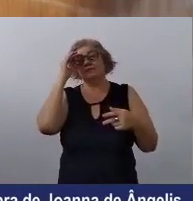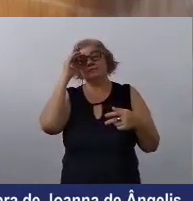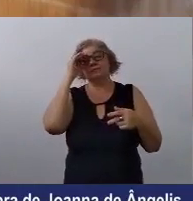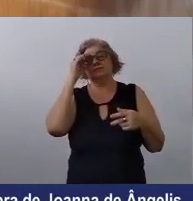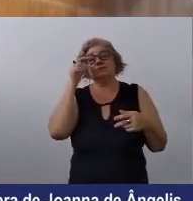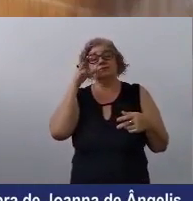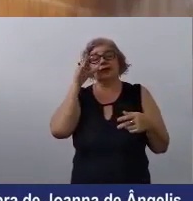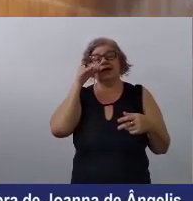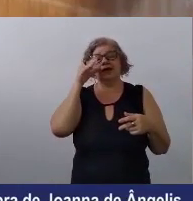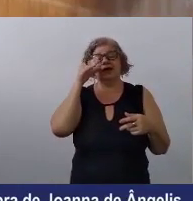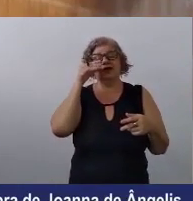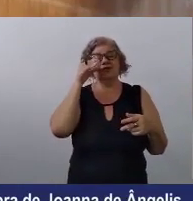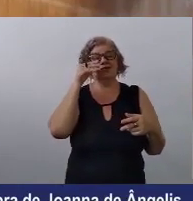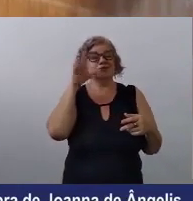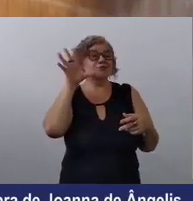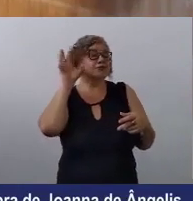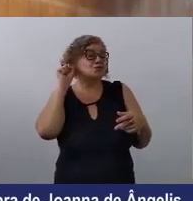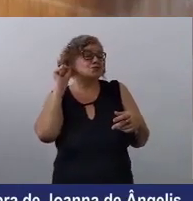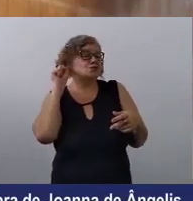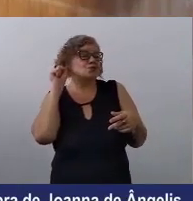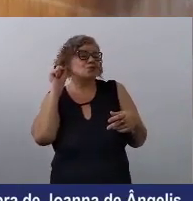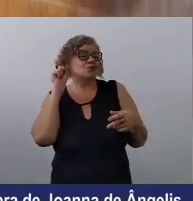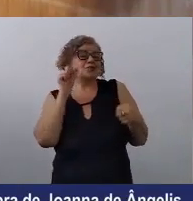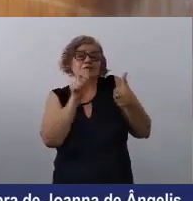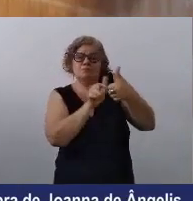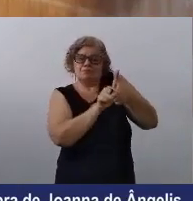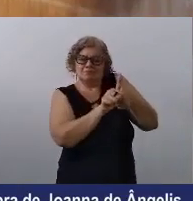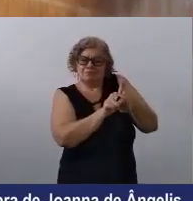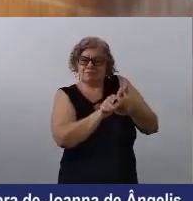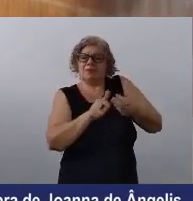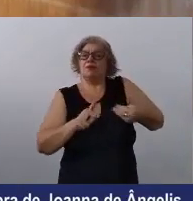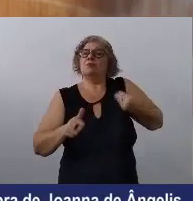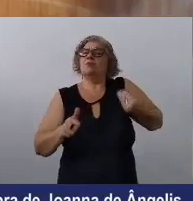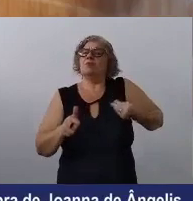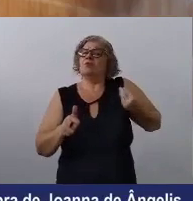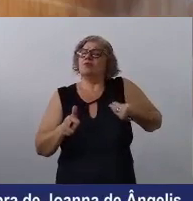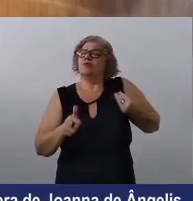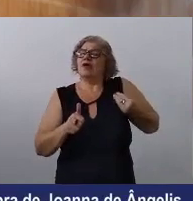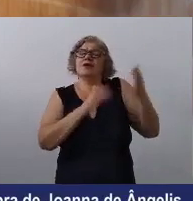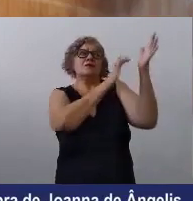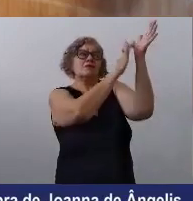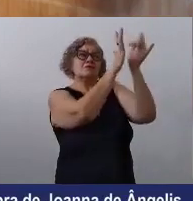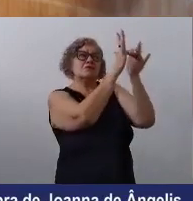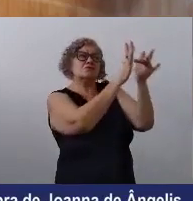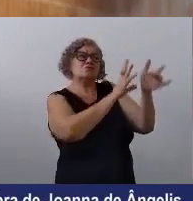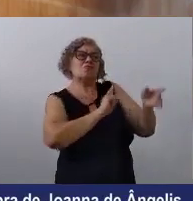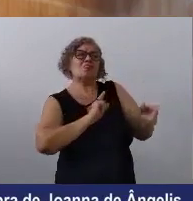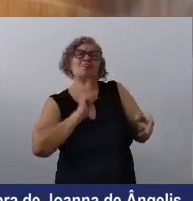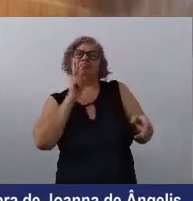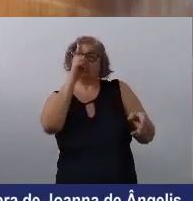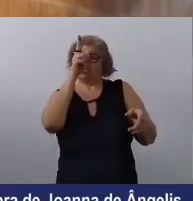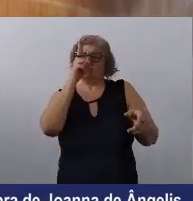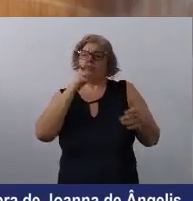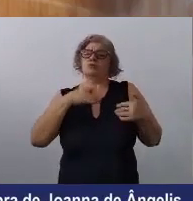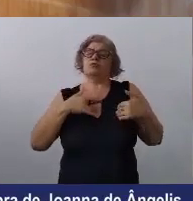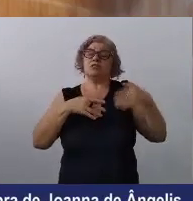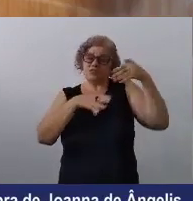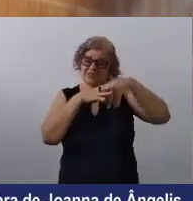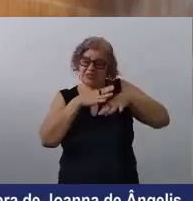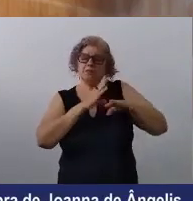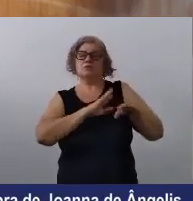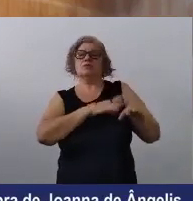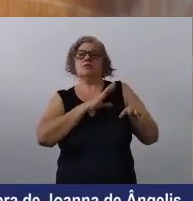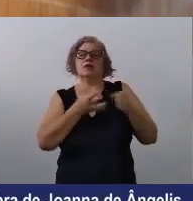A curiosidade de ouvir pessoalmente um profeta falou muito forte